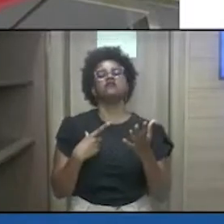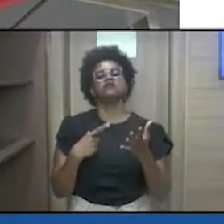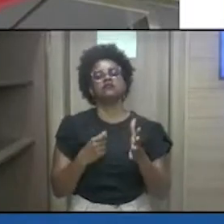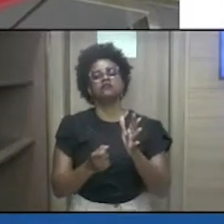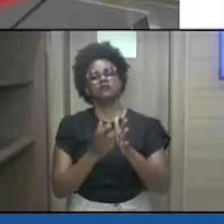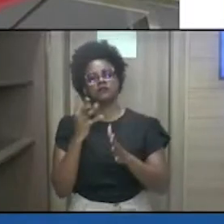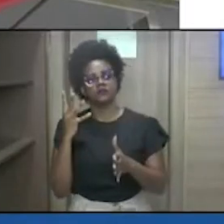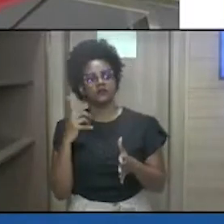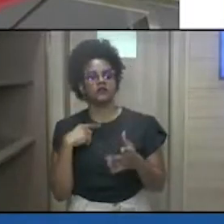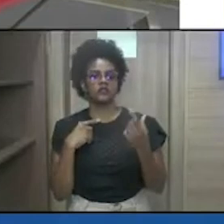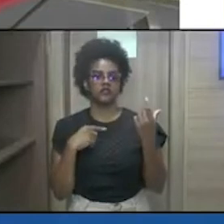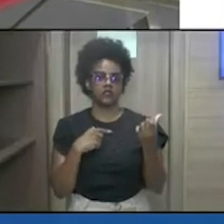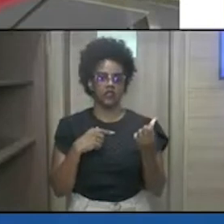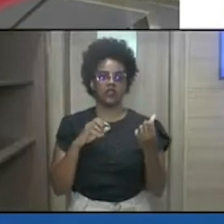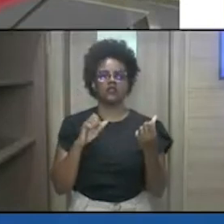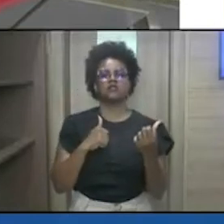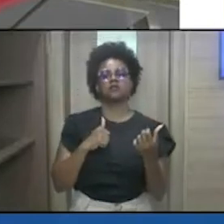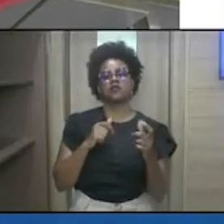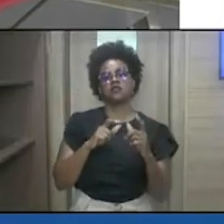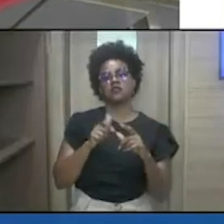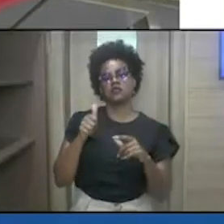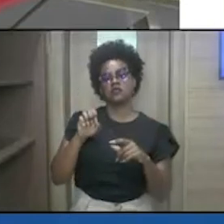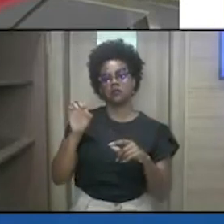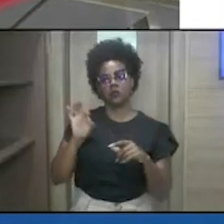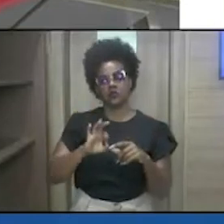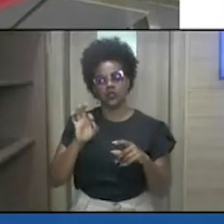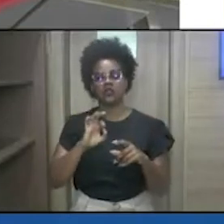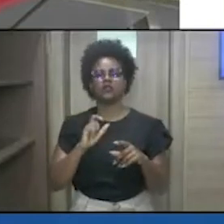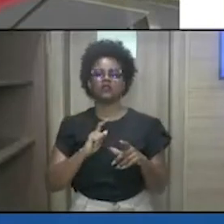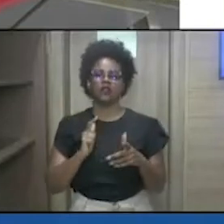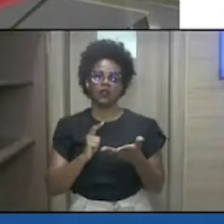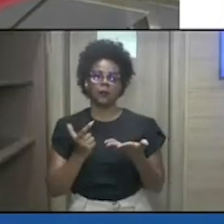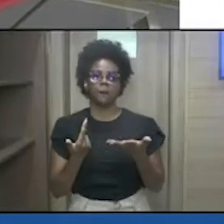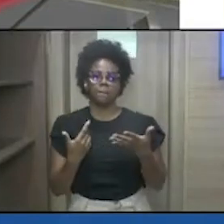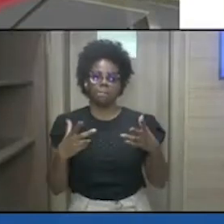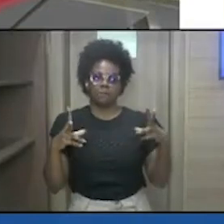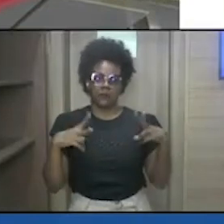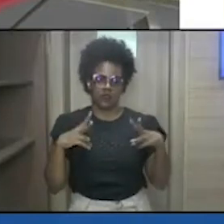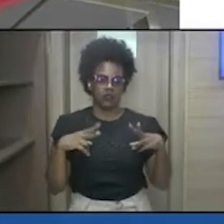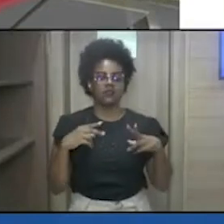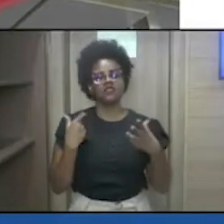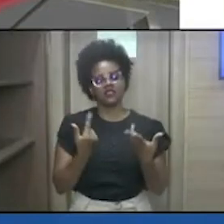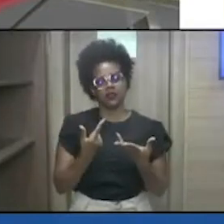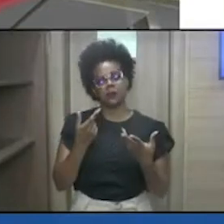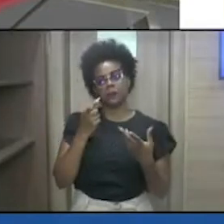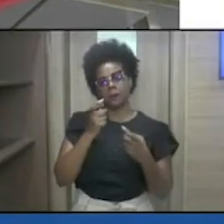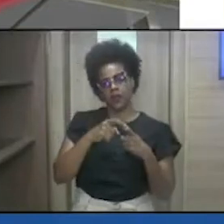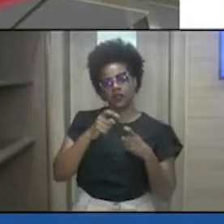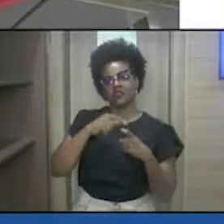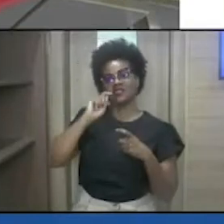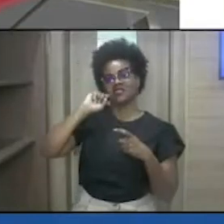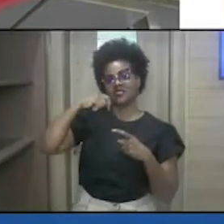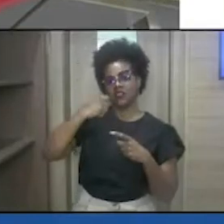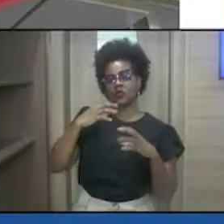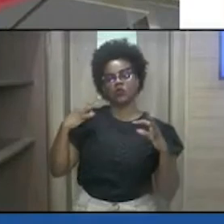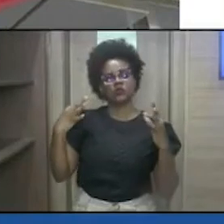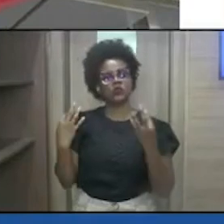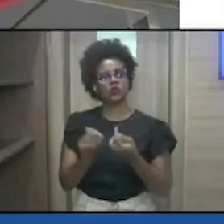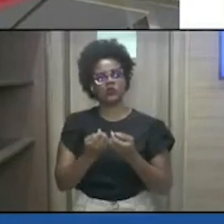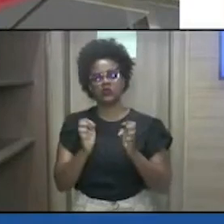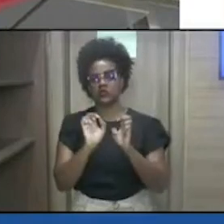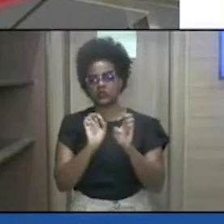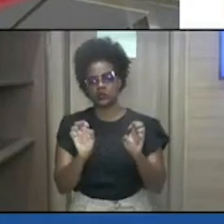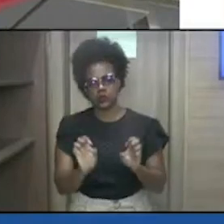6 casos, onde 100% da oferta é feita pelo prestador privado. Então, o dentista vem junto com toda a estrutura,